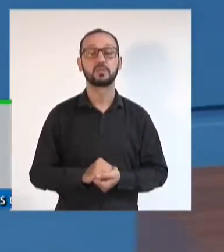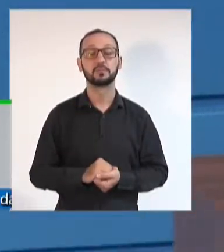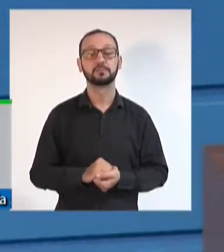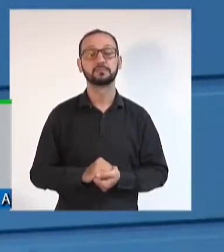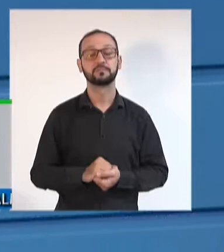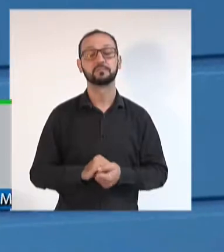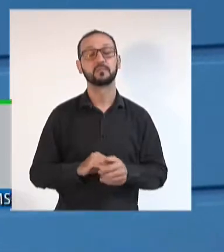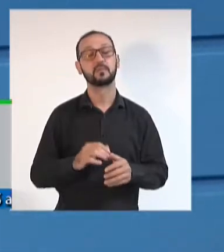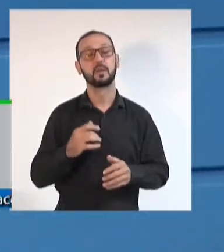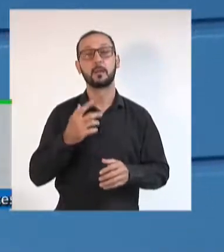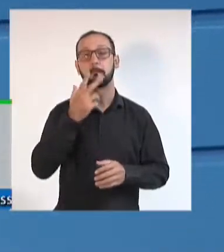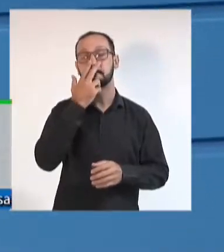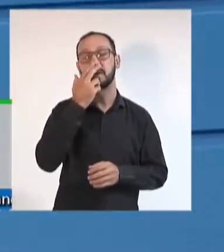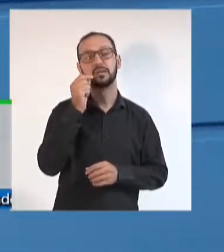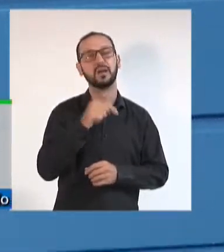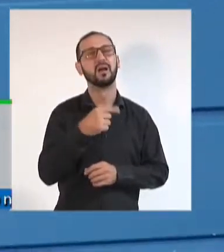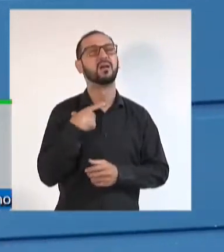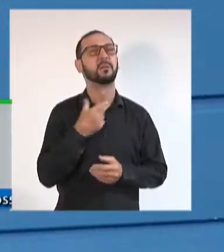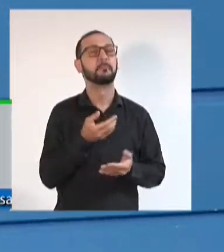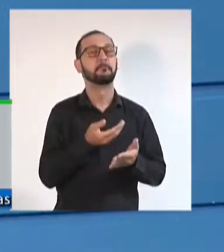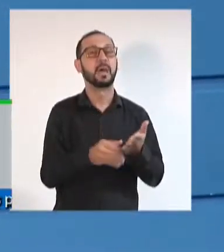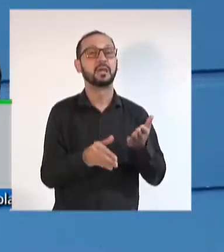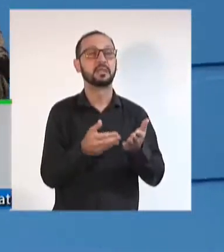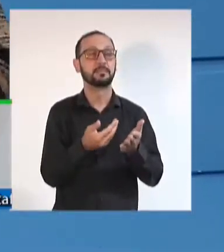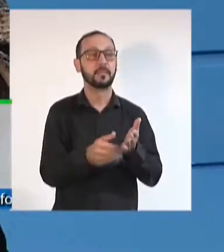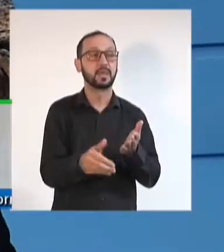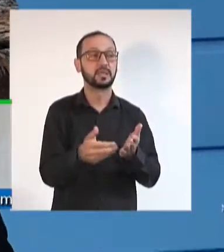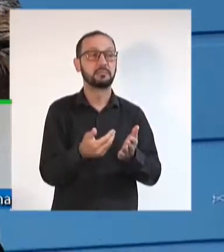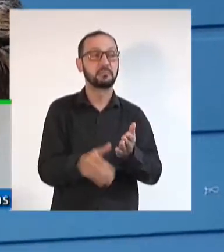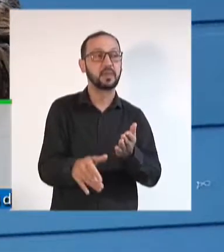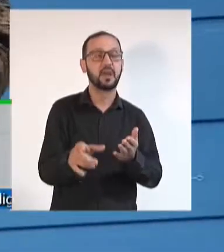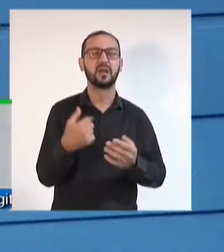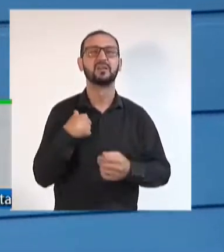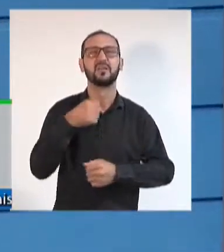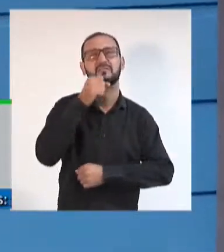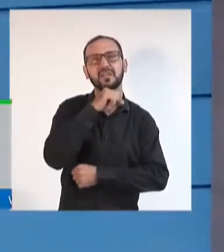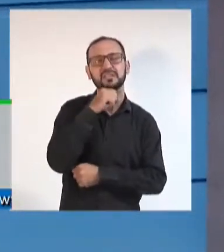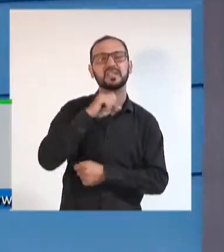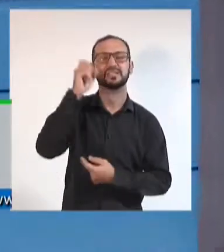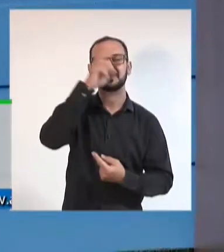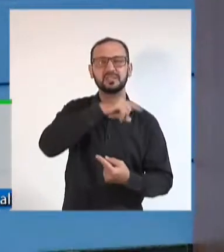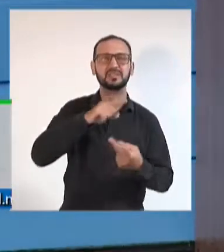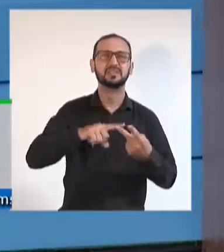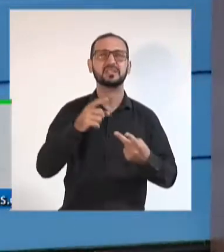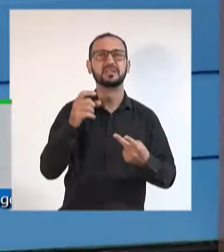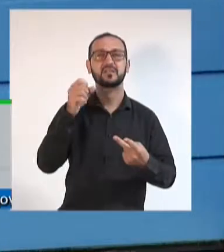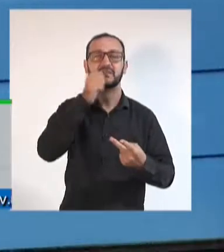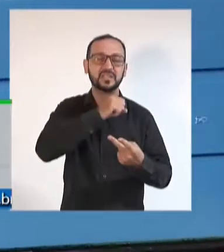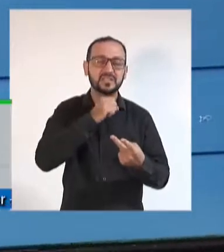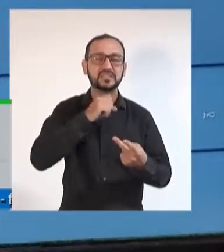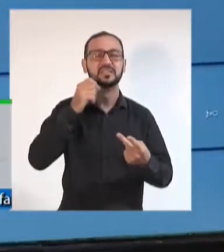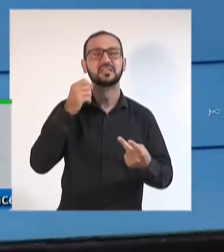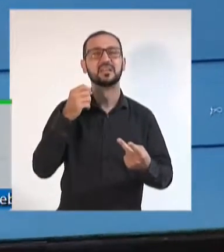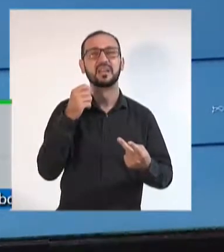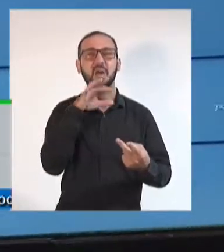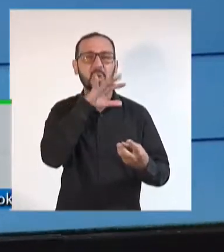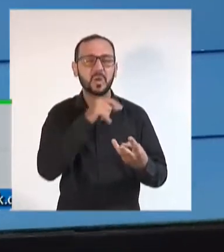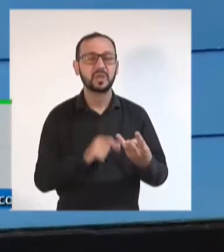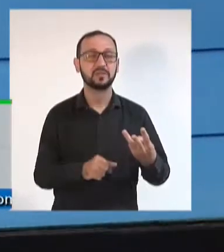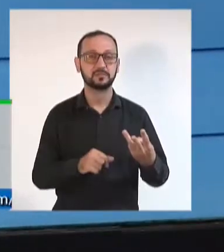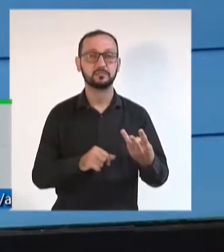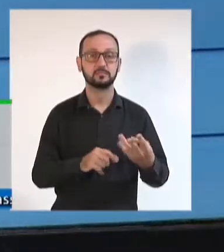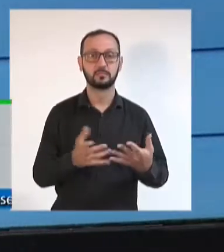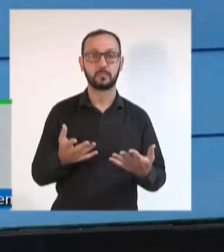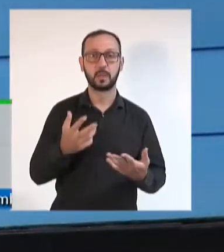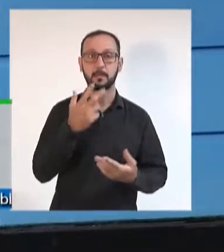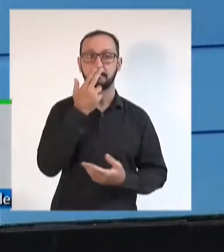gente acaba achando que tudo isso são perdas. Envelhecer é difícil, envelhecer é ruim. A gente fica achando, né, que